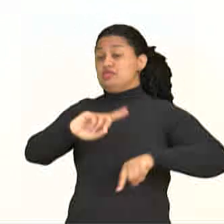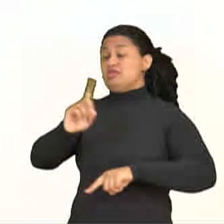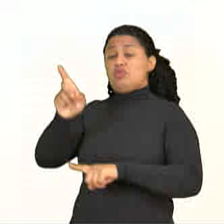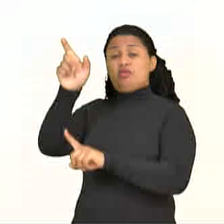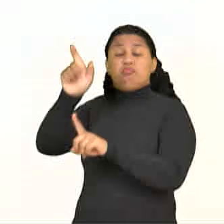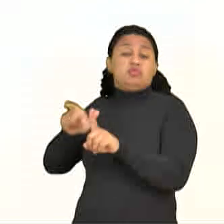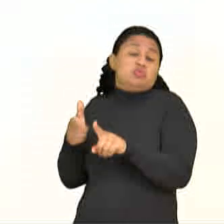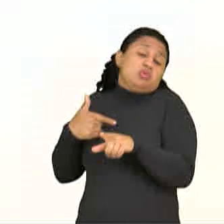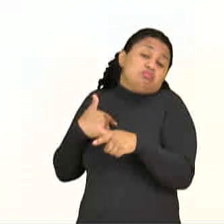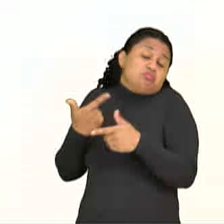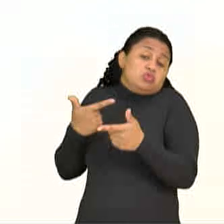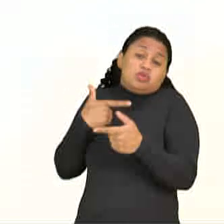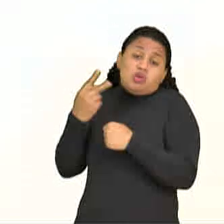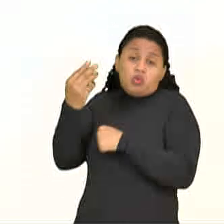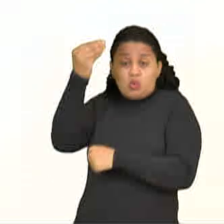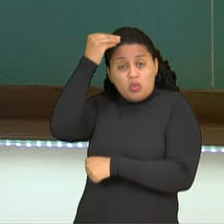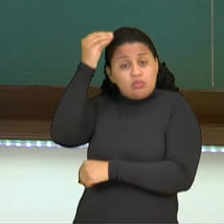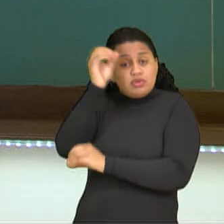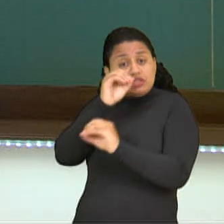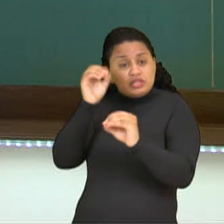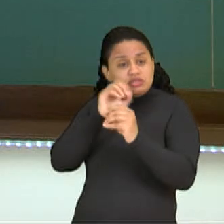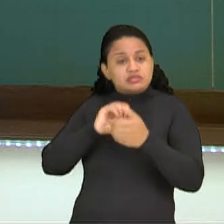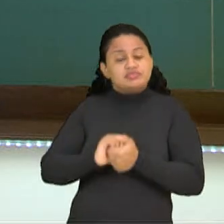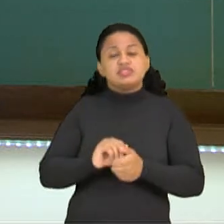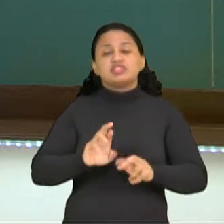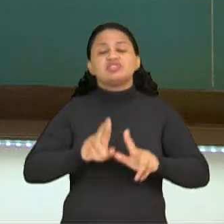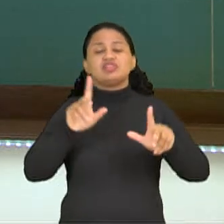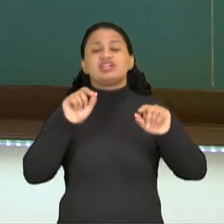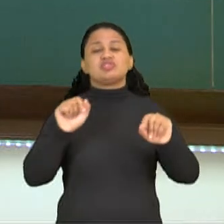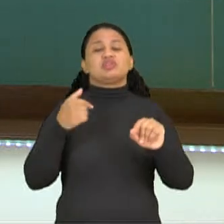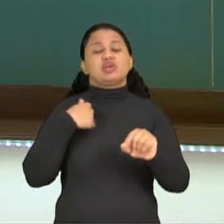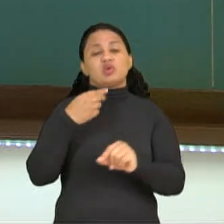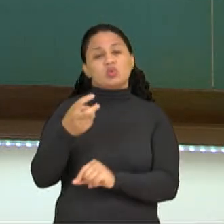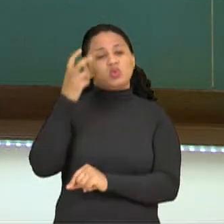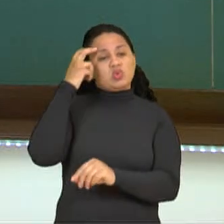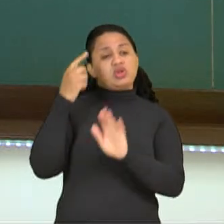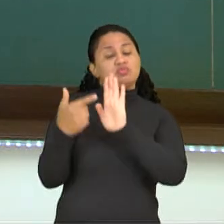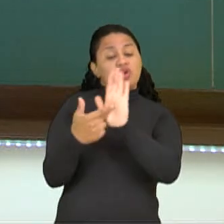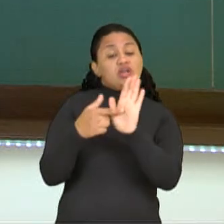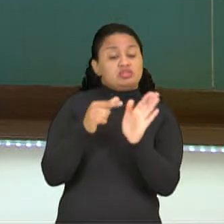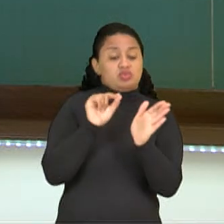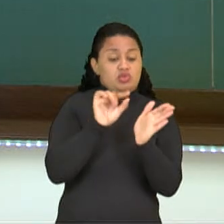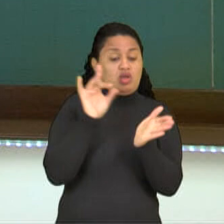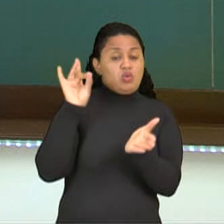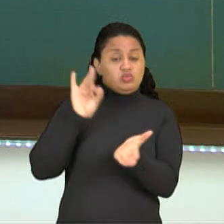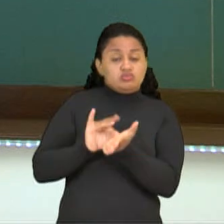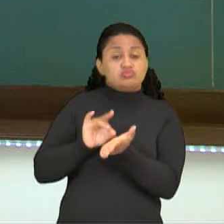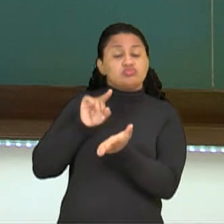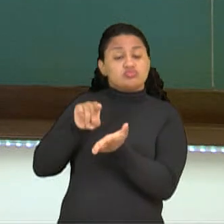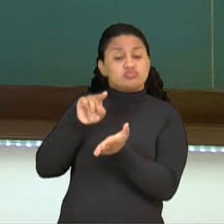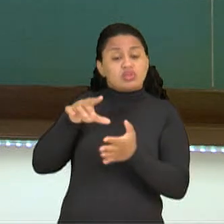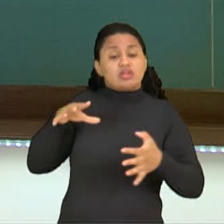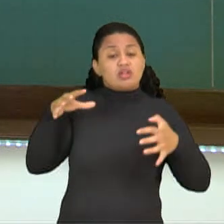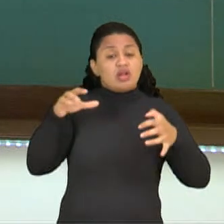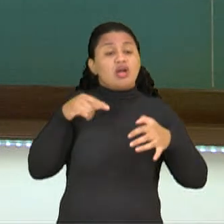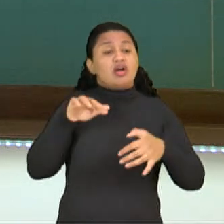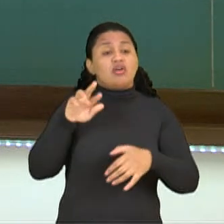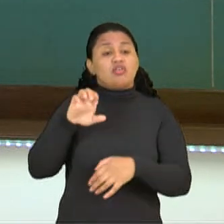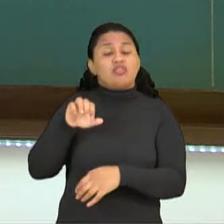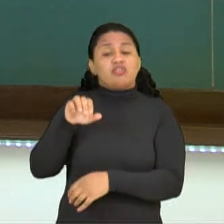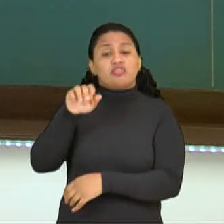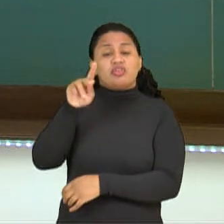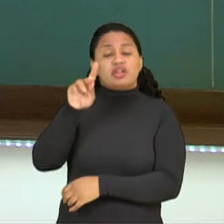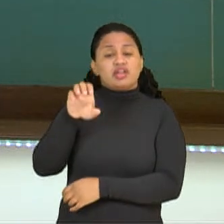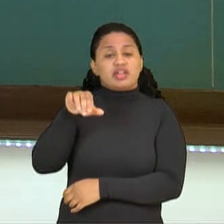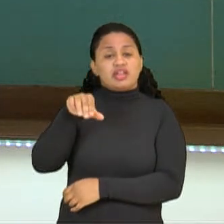E de fato, ao contrário do que a cultura pop pensa, na obra original, Frankenstein é o nome do doutor,